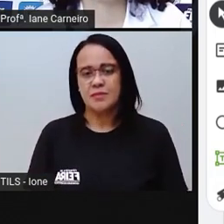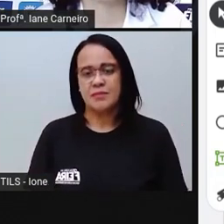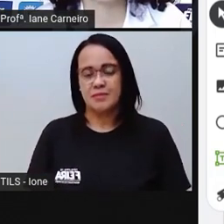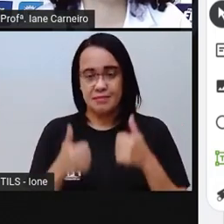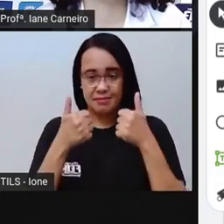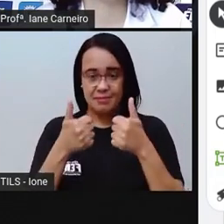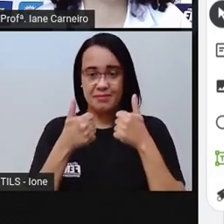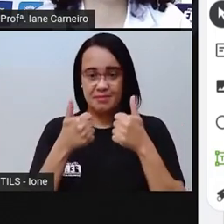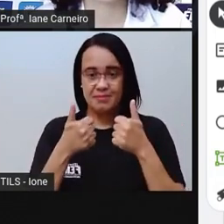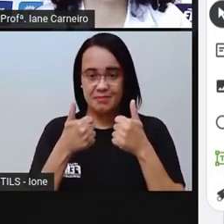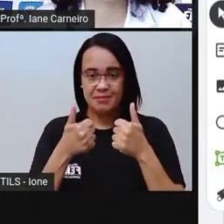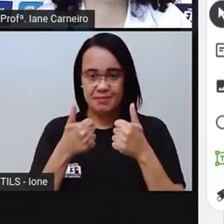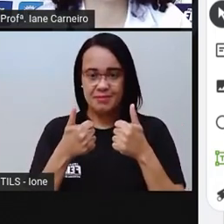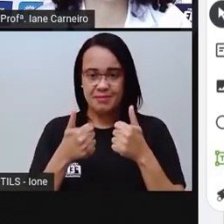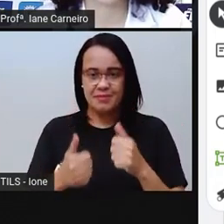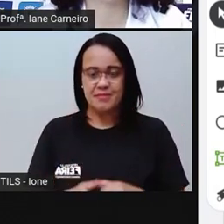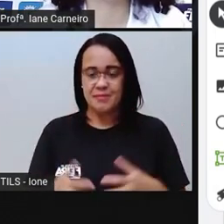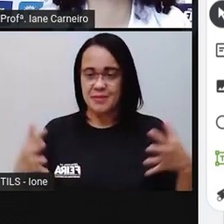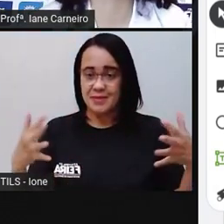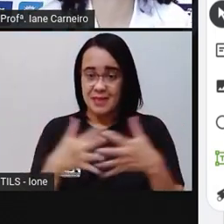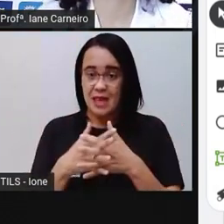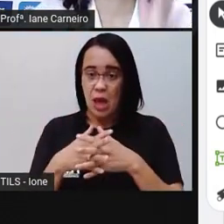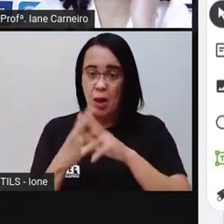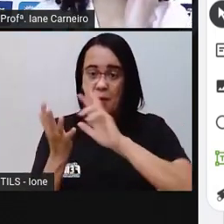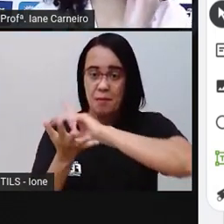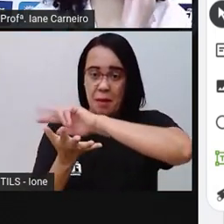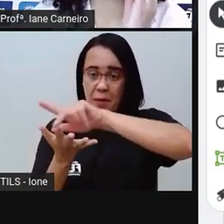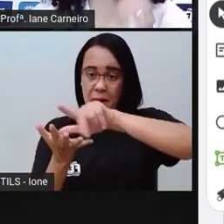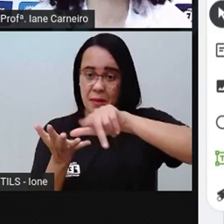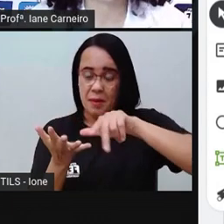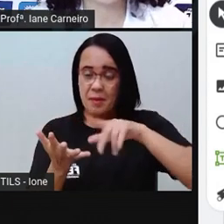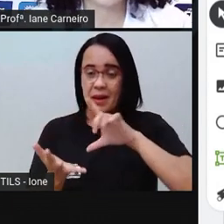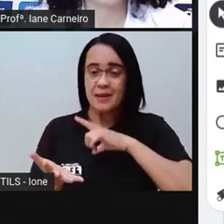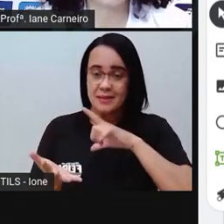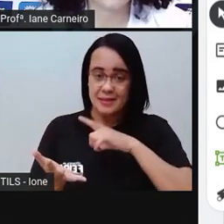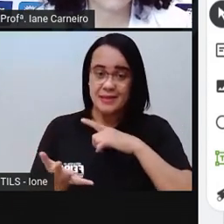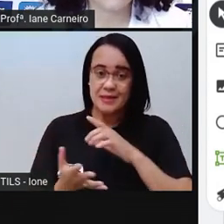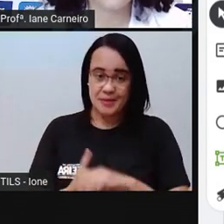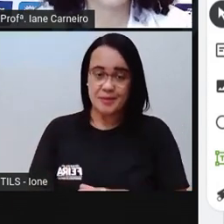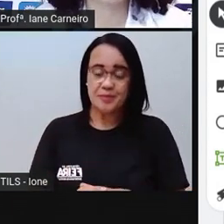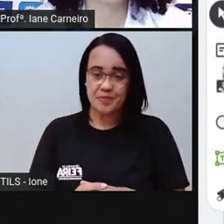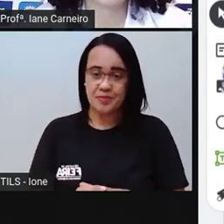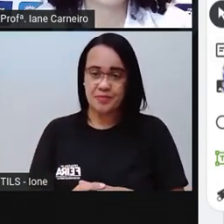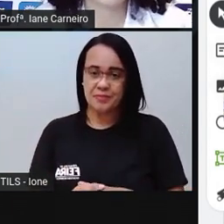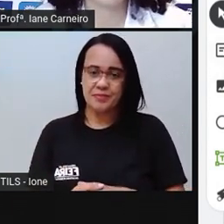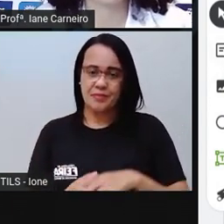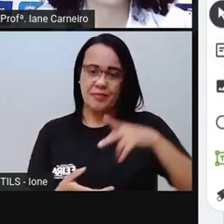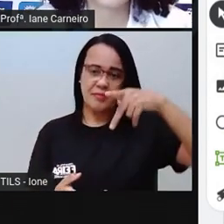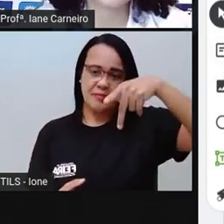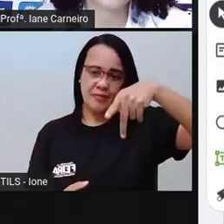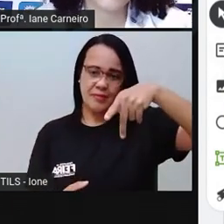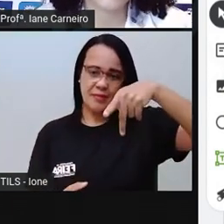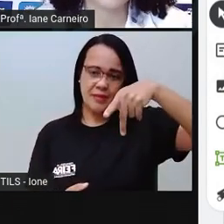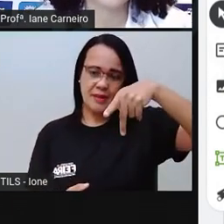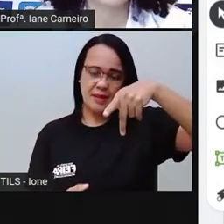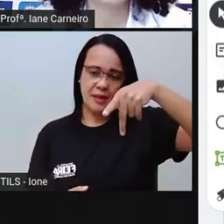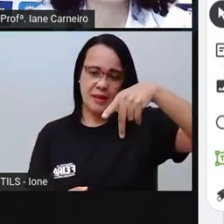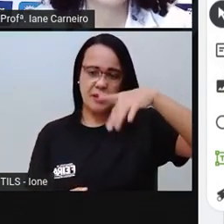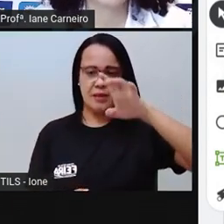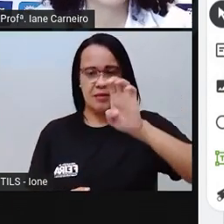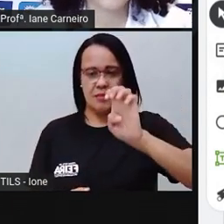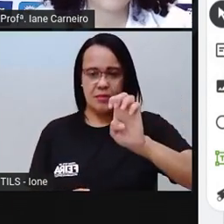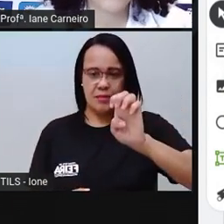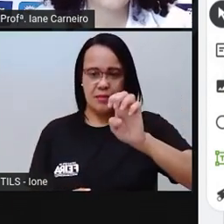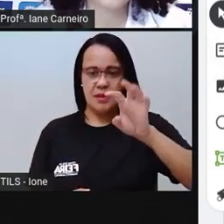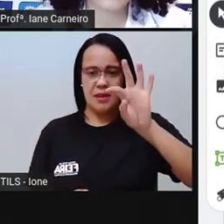Joia! Olha o tanto de consoantes que nós formamos. Vamos fazer isso com petit? Vamos lá, ó, petit.